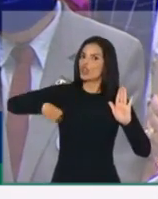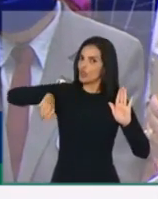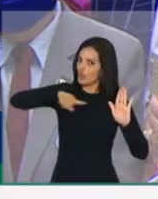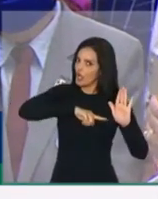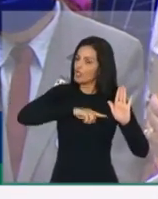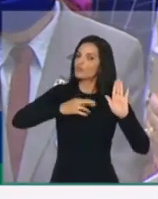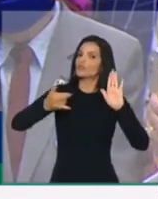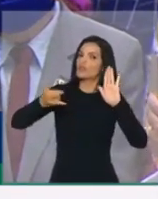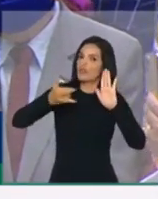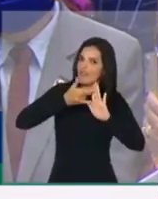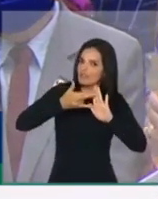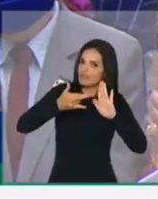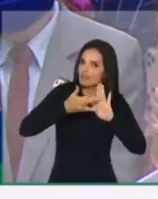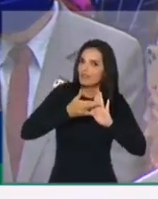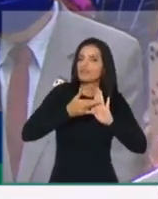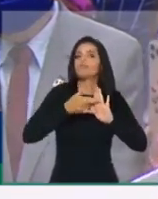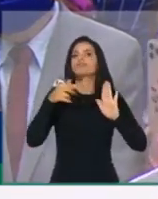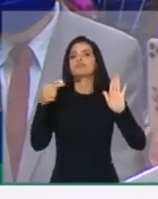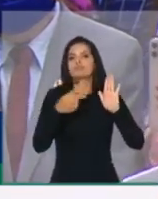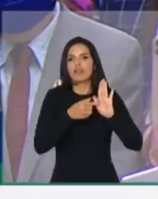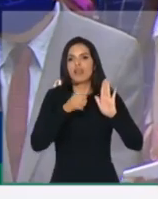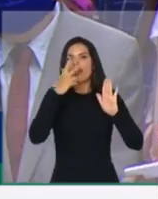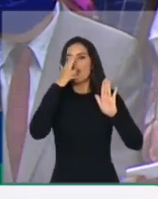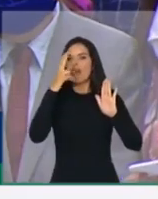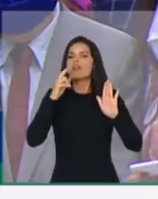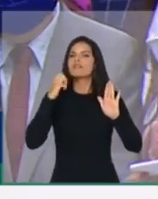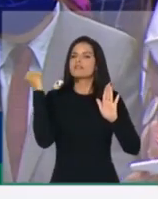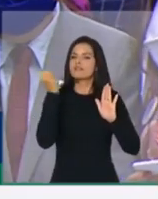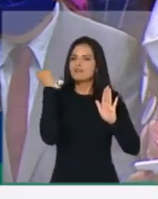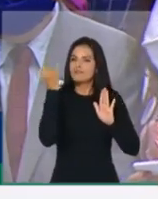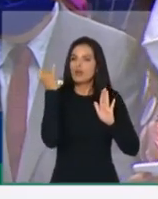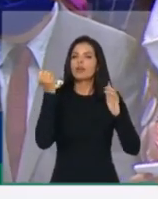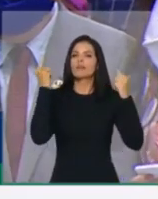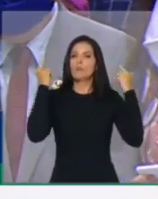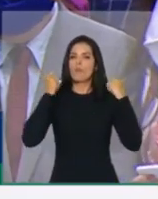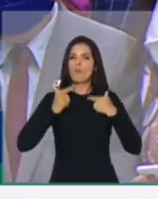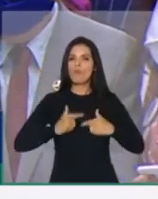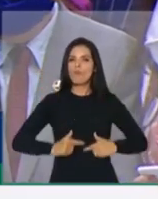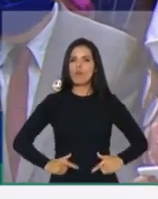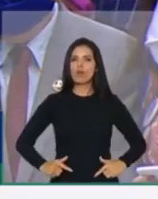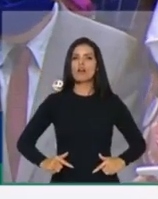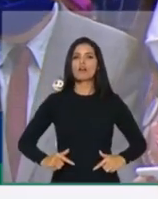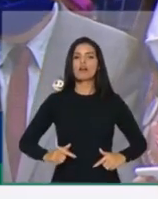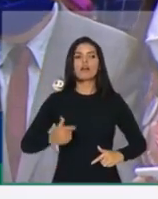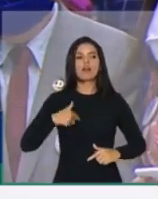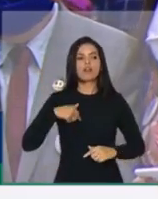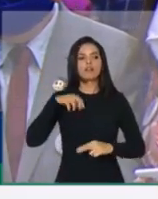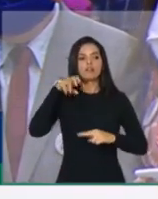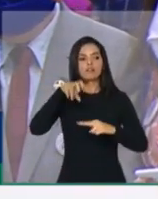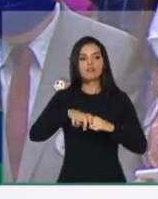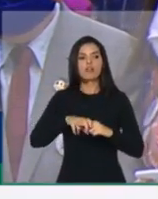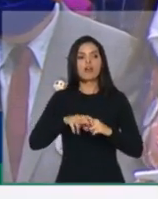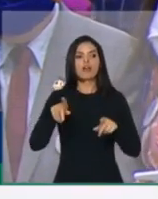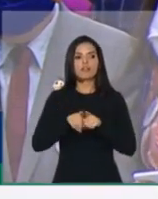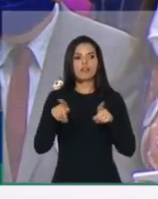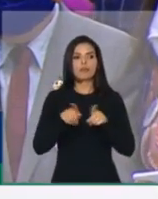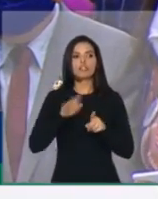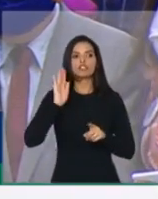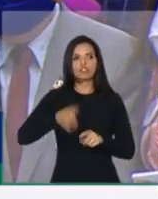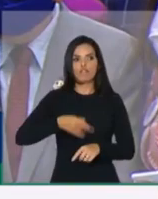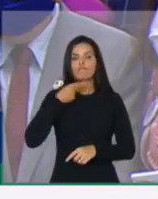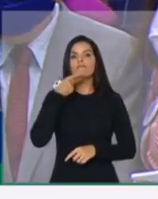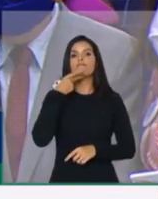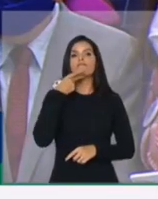Nosso regimento é tão sagaz sobre a neutralidade que deve guardar o ocupante desta cadeira que define, como também já